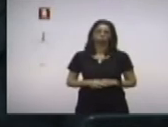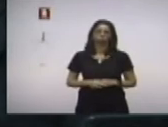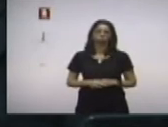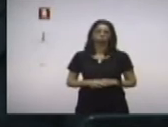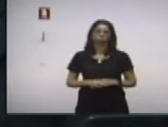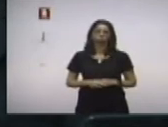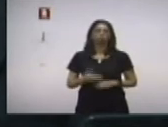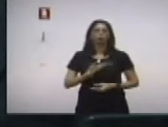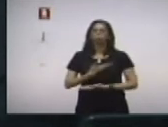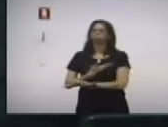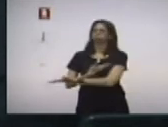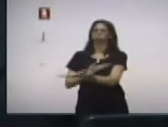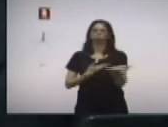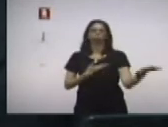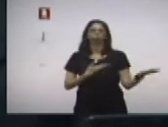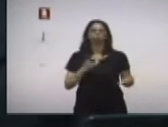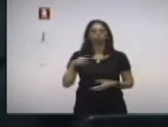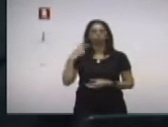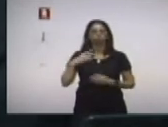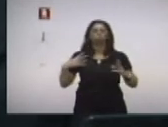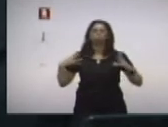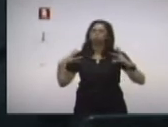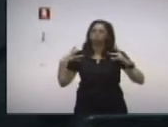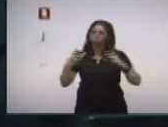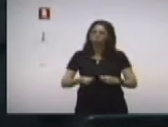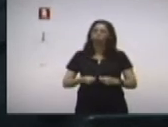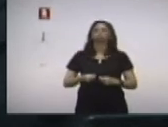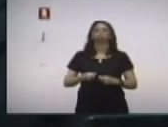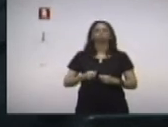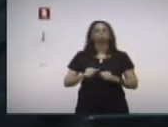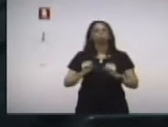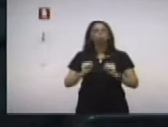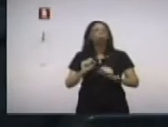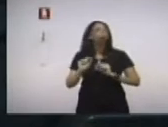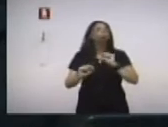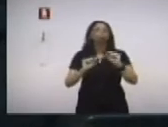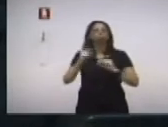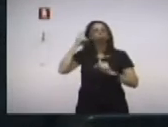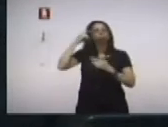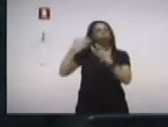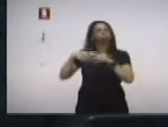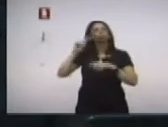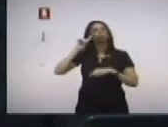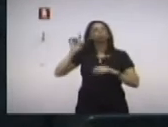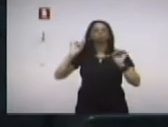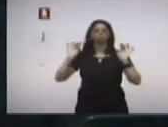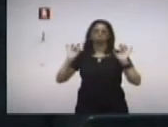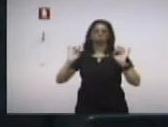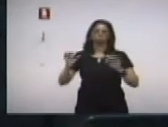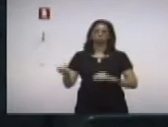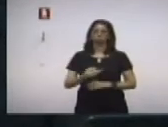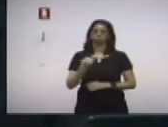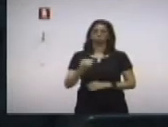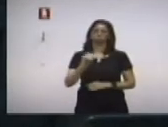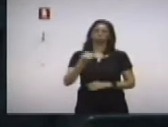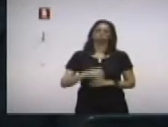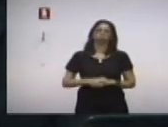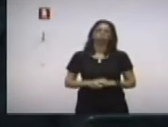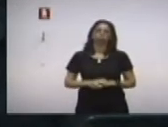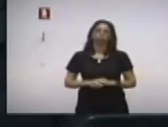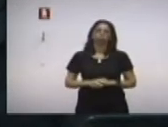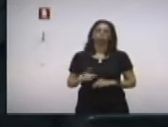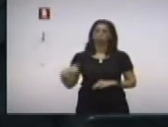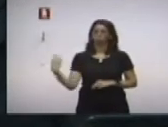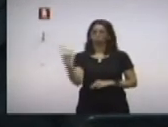todos os colegas vereadores possam refletir sobre essa data né que a gente